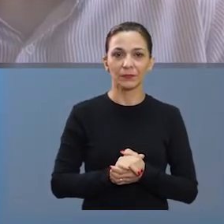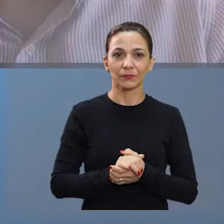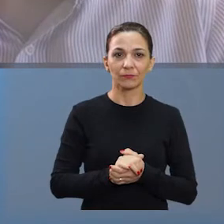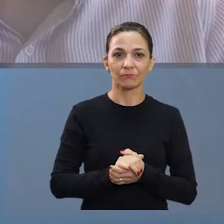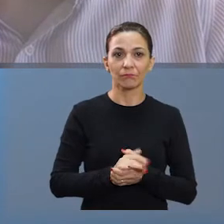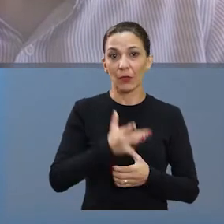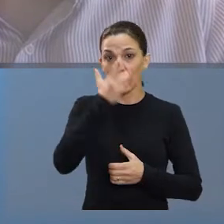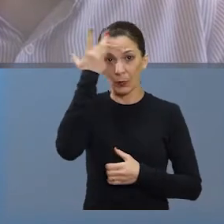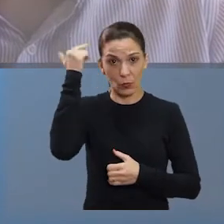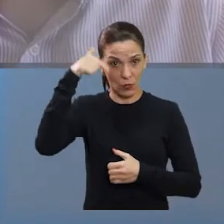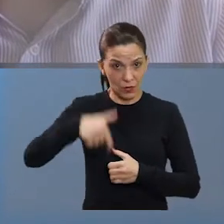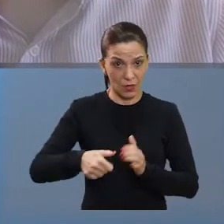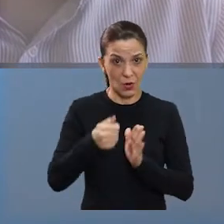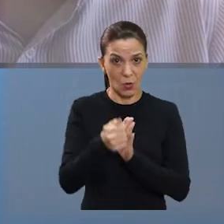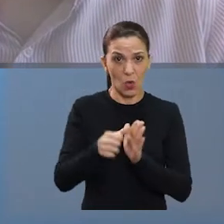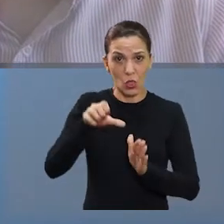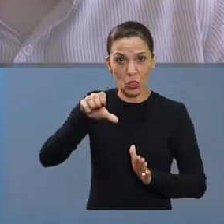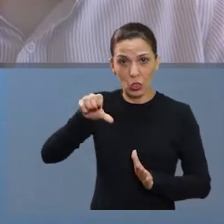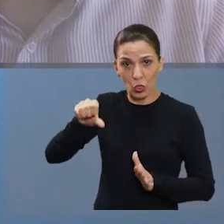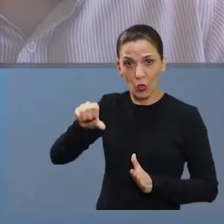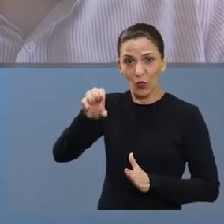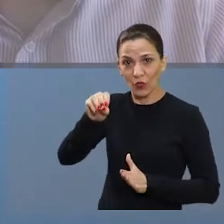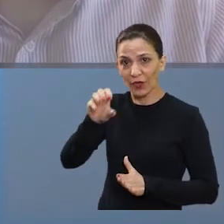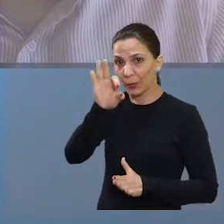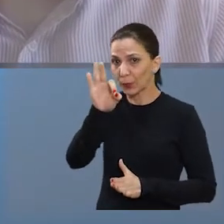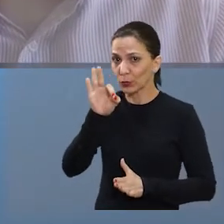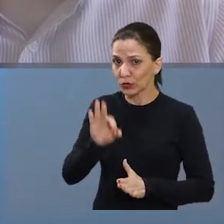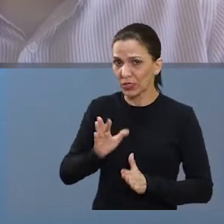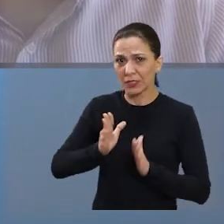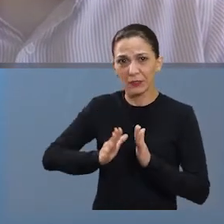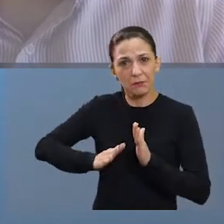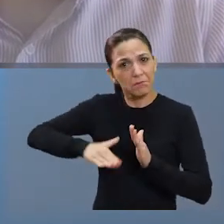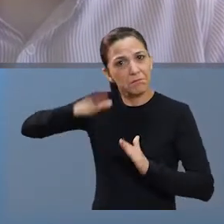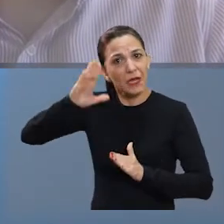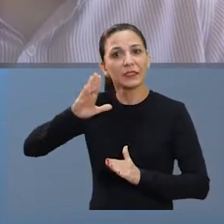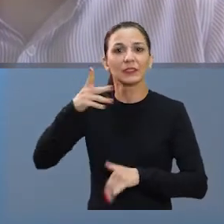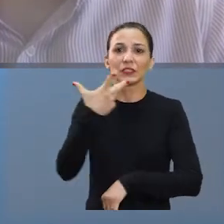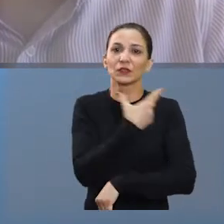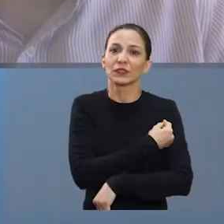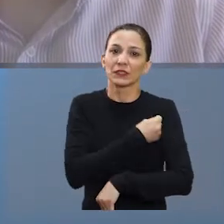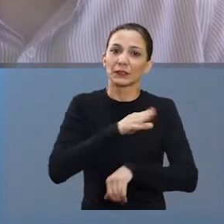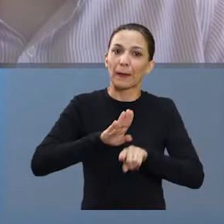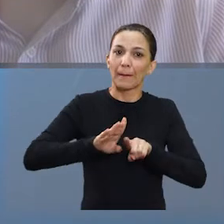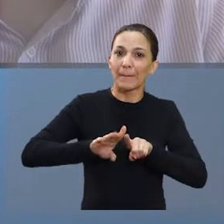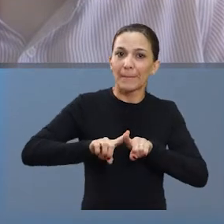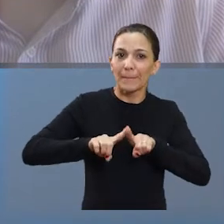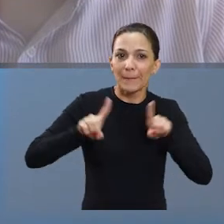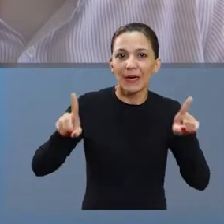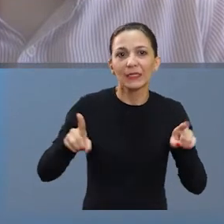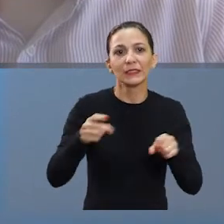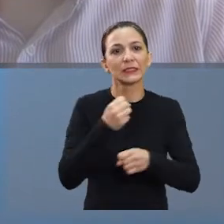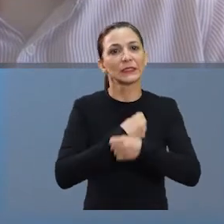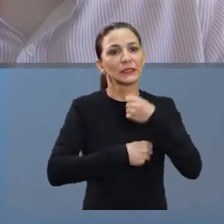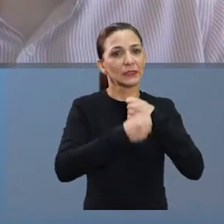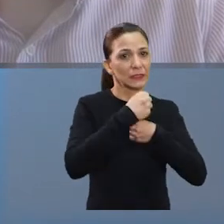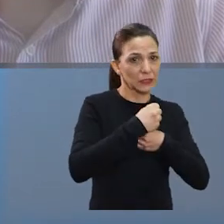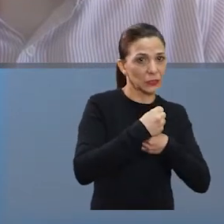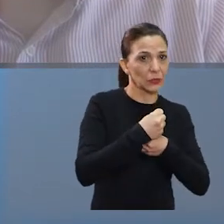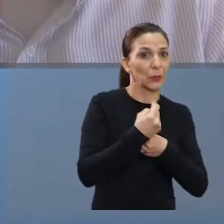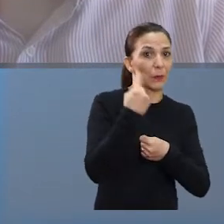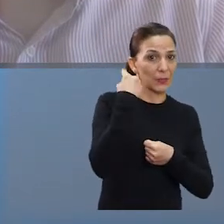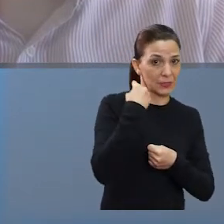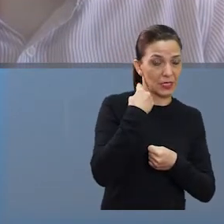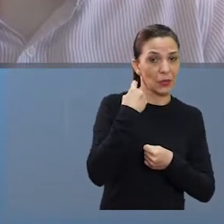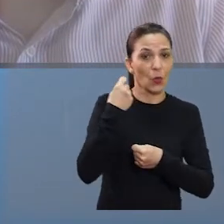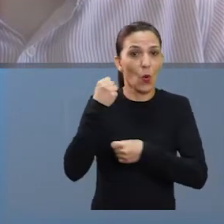da cidade e da região. Doutor Flávio, Araraquara já vacinou mais de 90% da população. Por